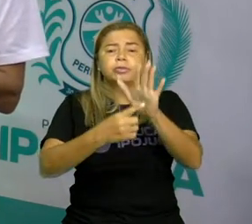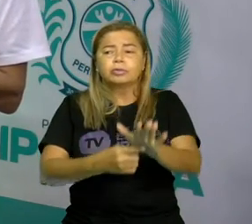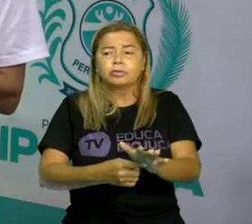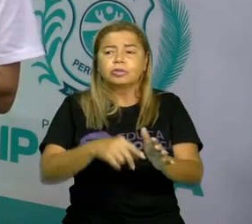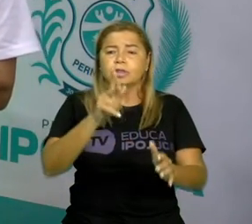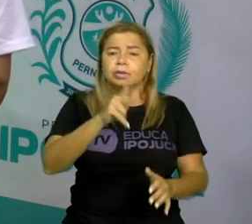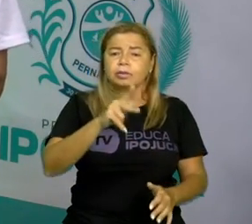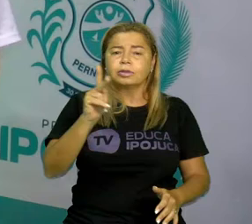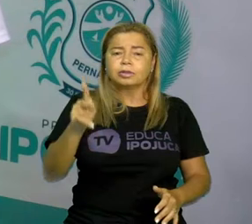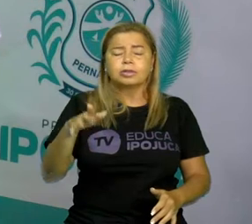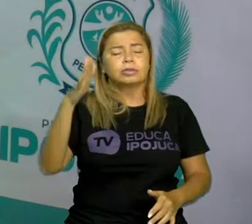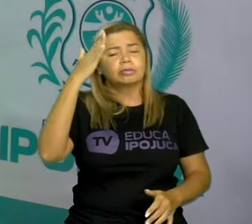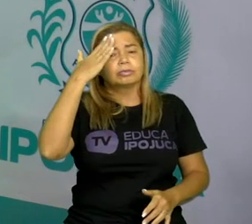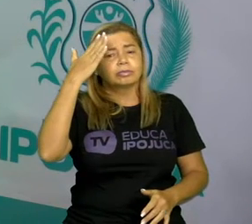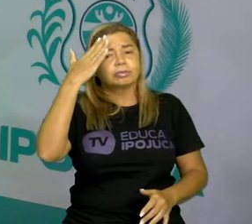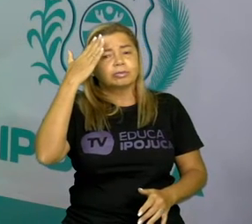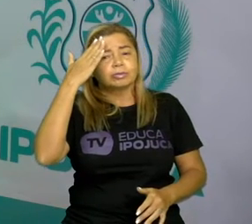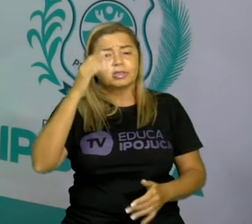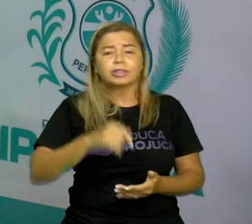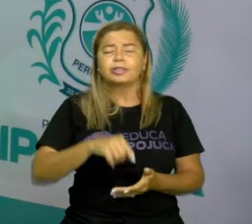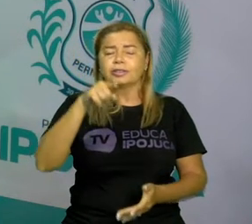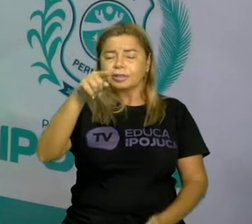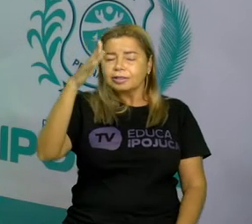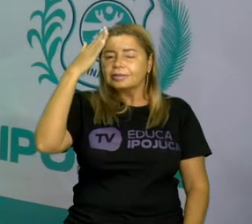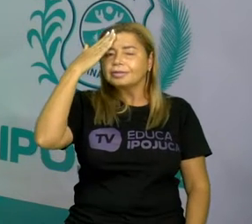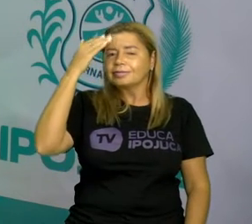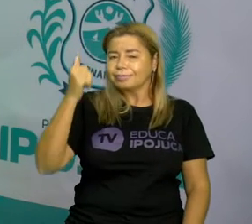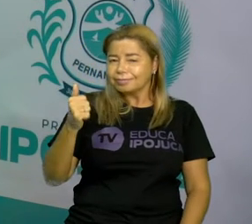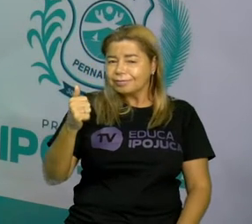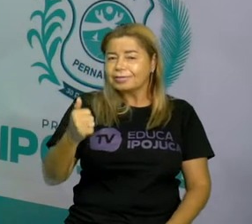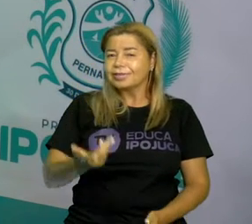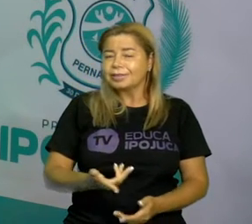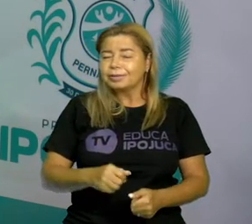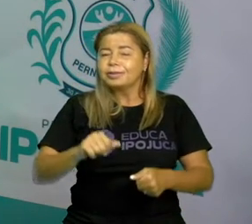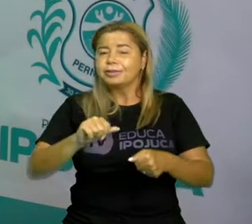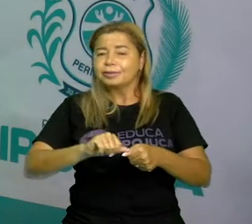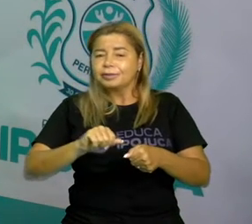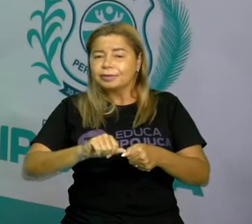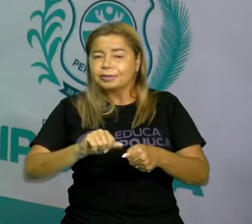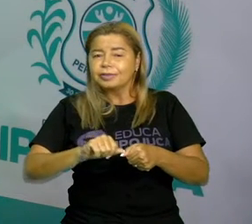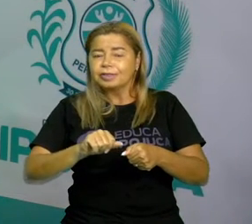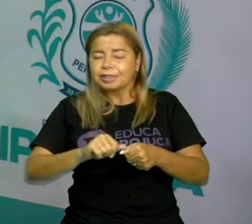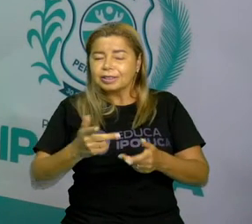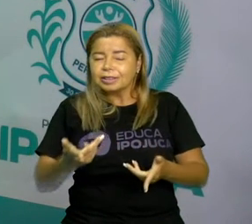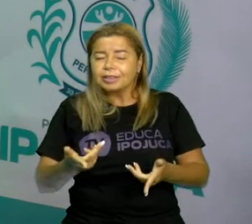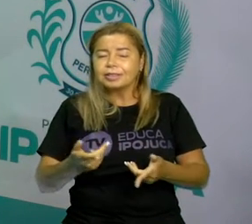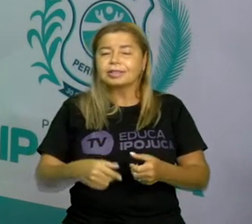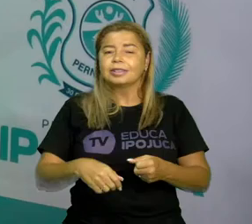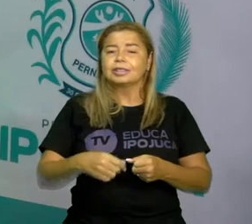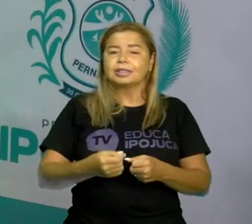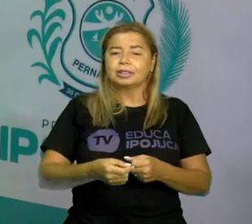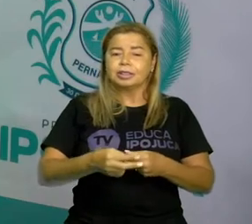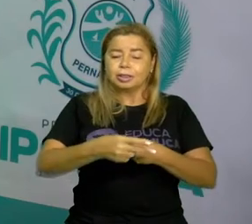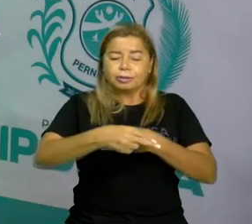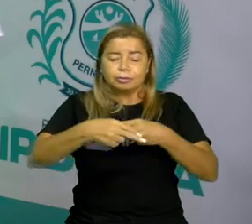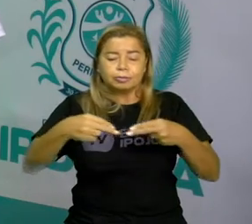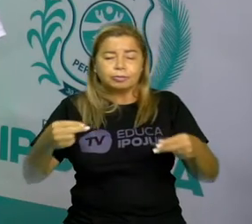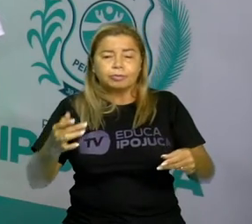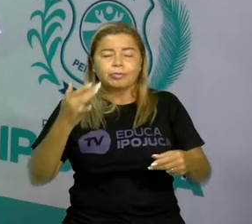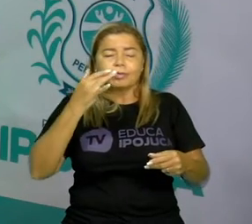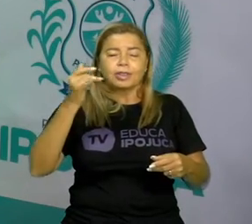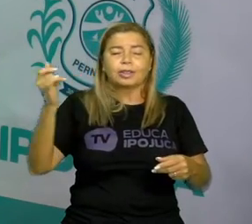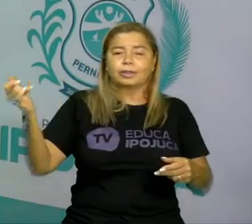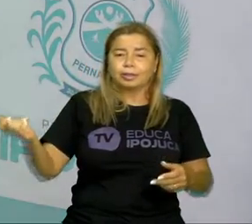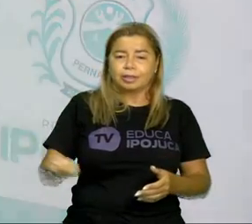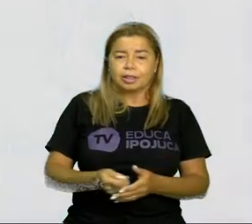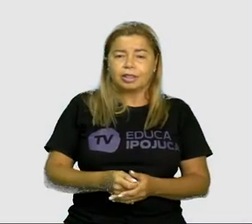vocês compreenderam e agora vocês já sabem trabalhar com material dourado. Já conhece o